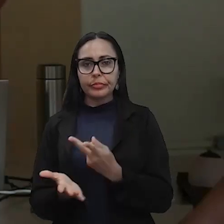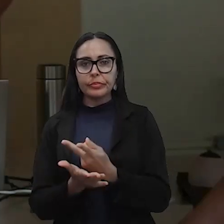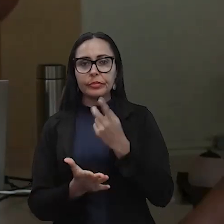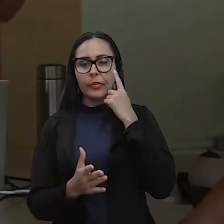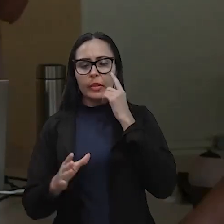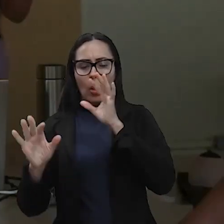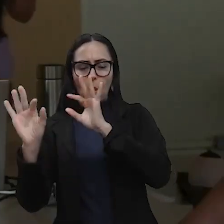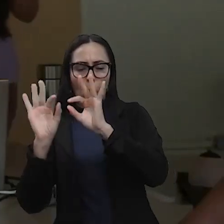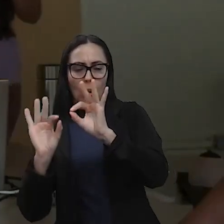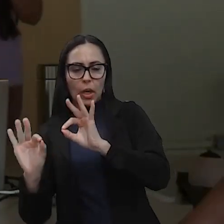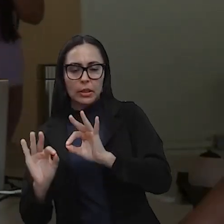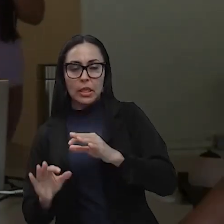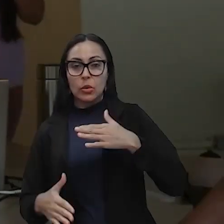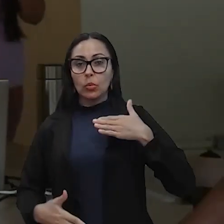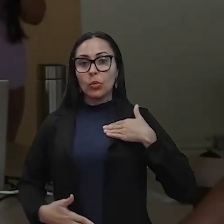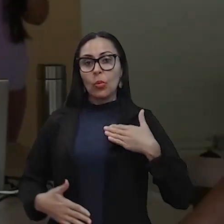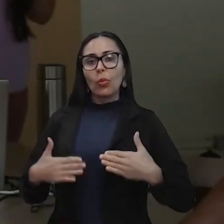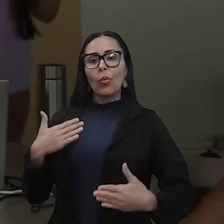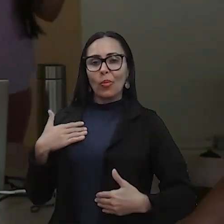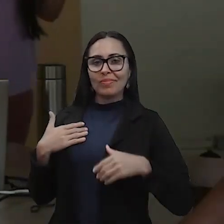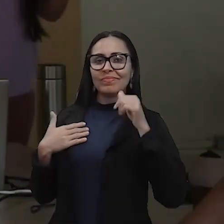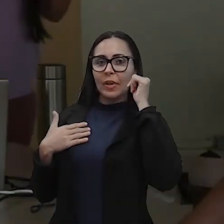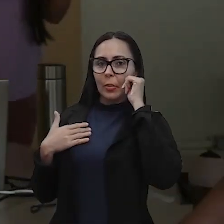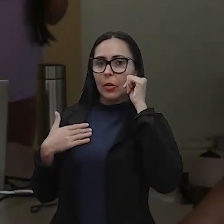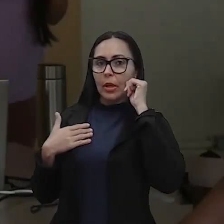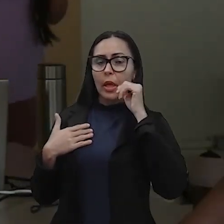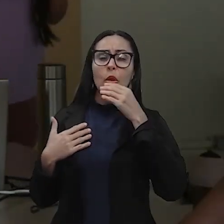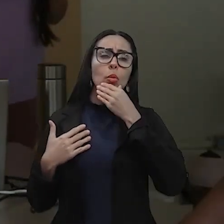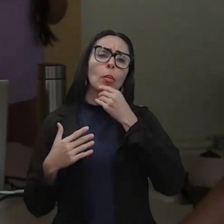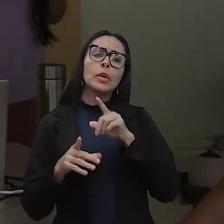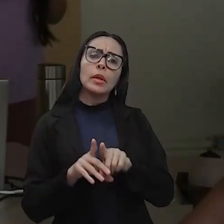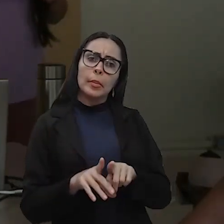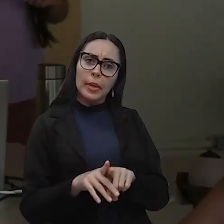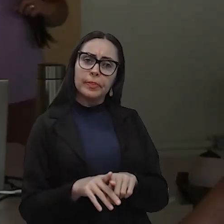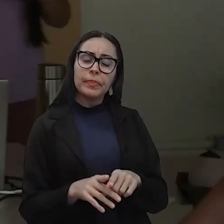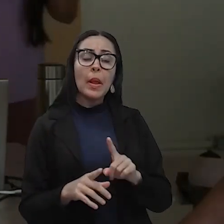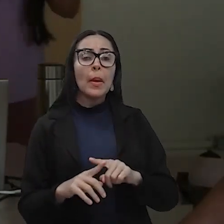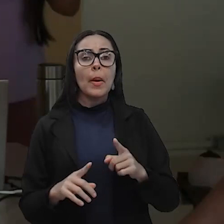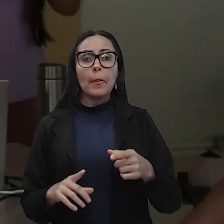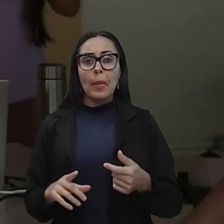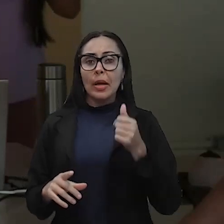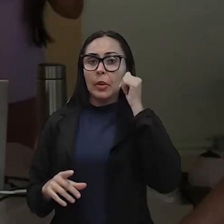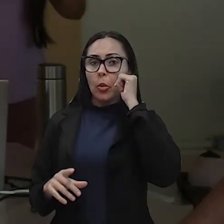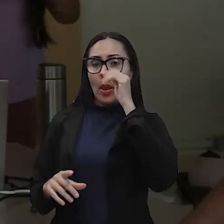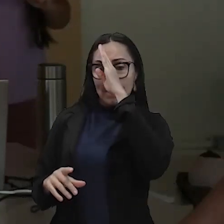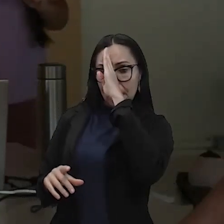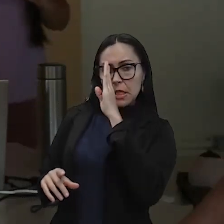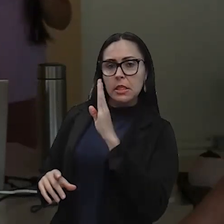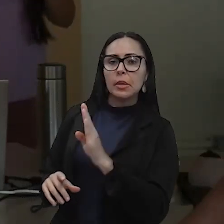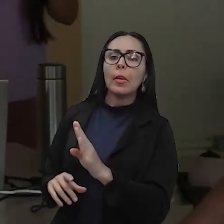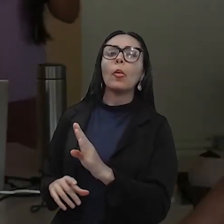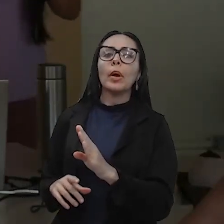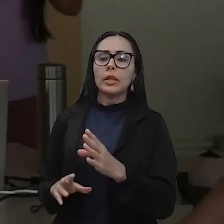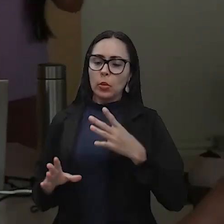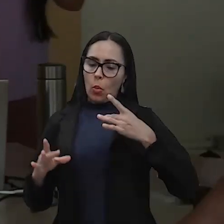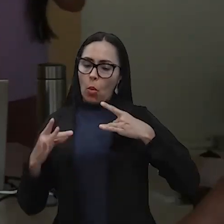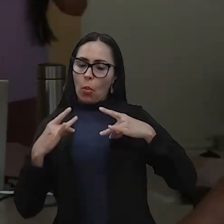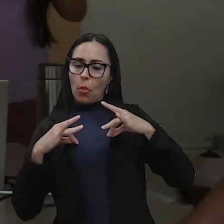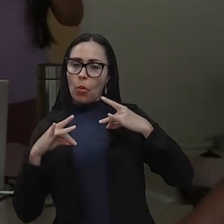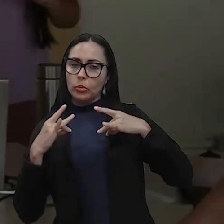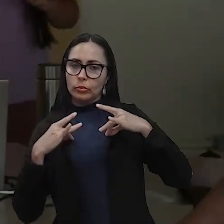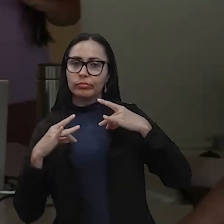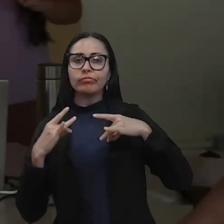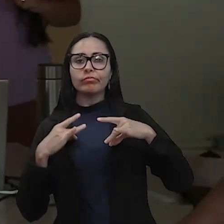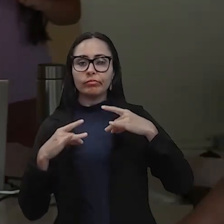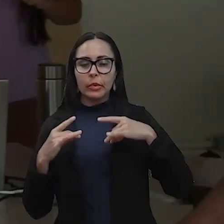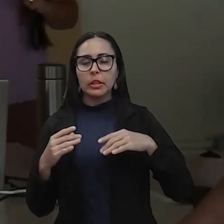da mulher. No corpo do homem também, mas no corpo da mulher principalmente, porque é uma bomba hormonal e aí o do homem continua crescente